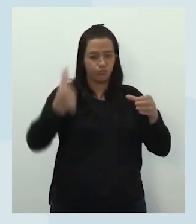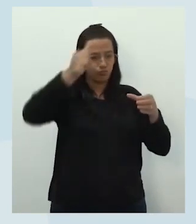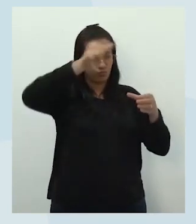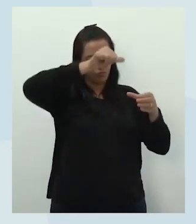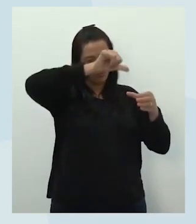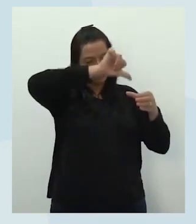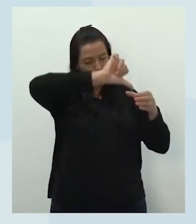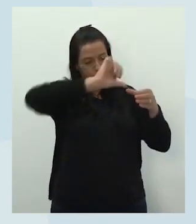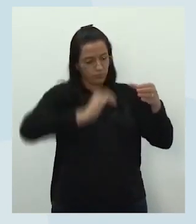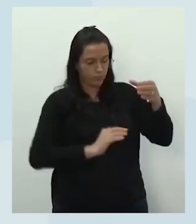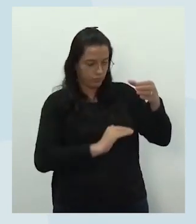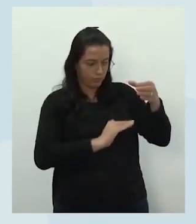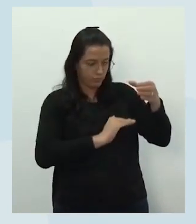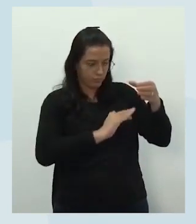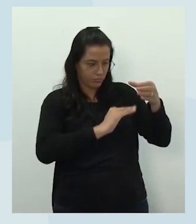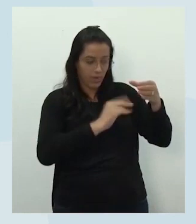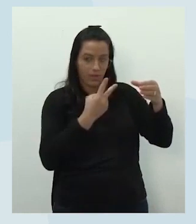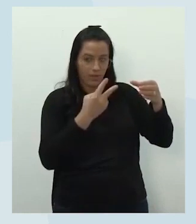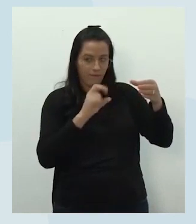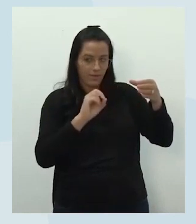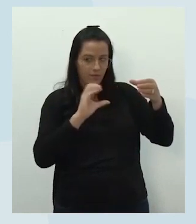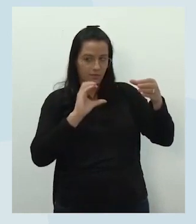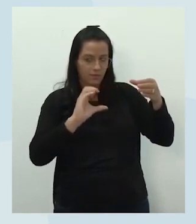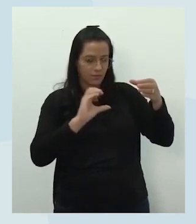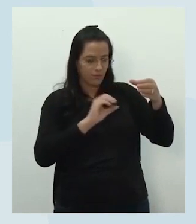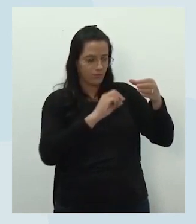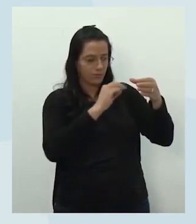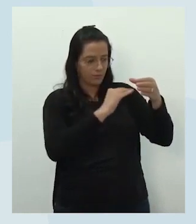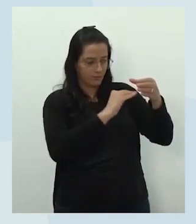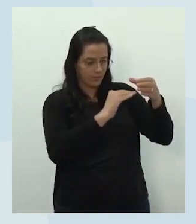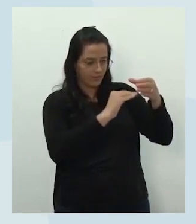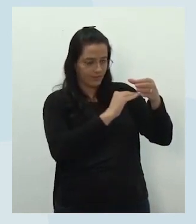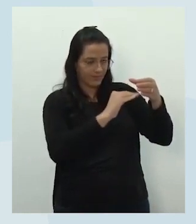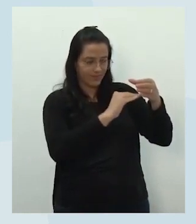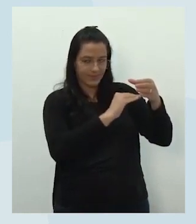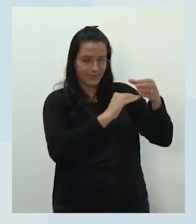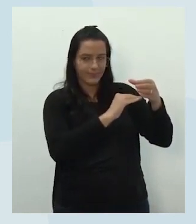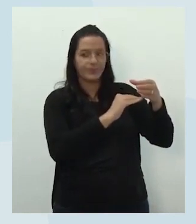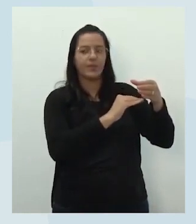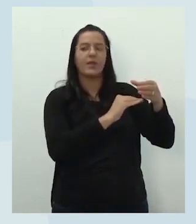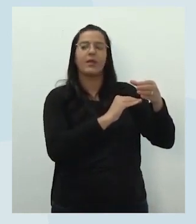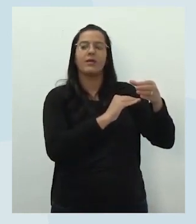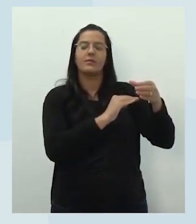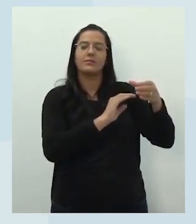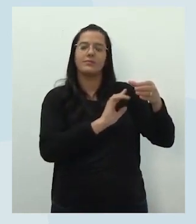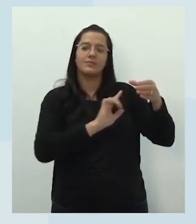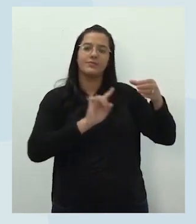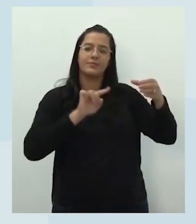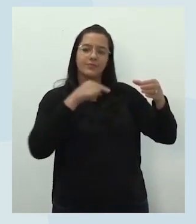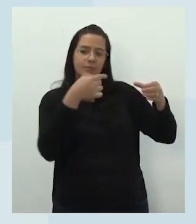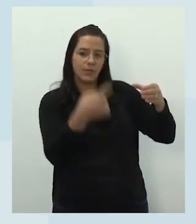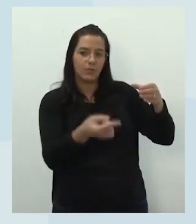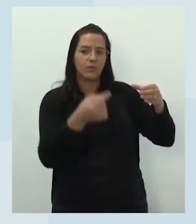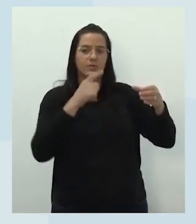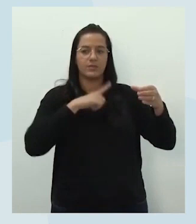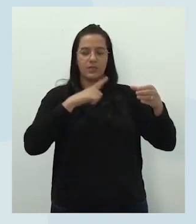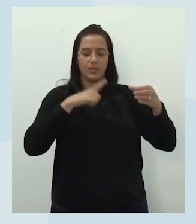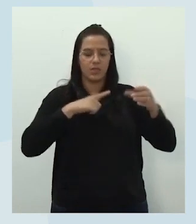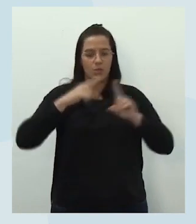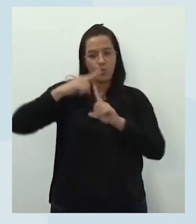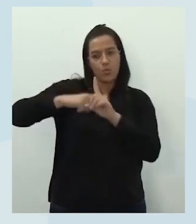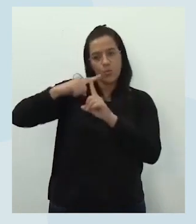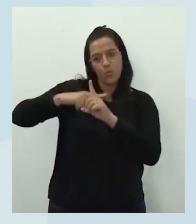a marca de 20 centímetros. Quando destampar a parte de baixo da garrafa, adicione o cronômetro